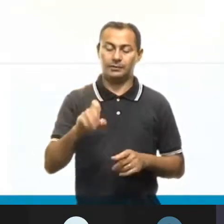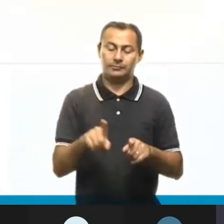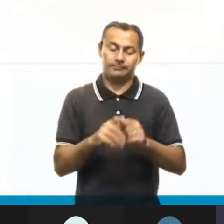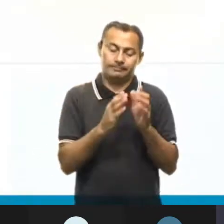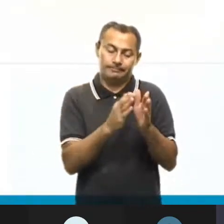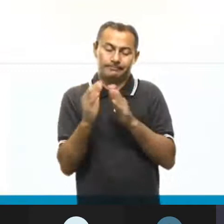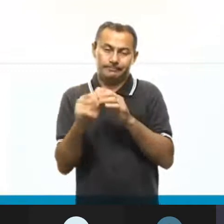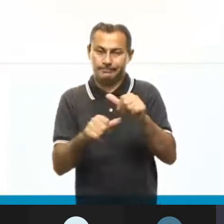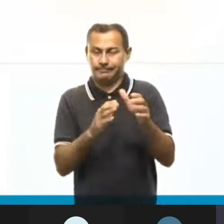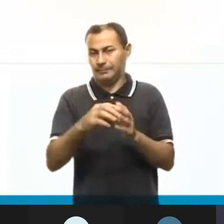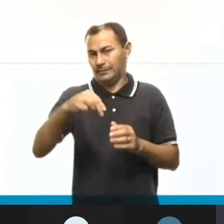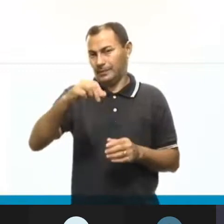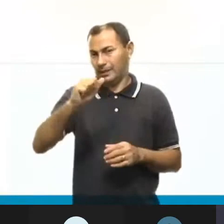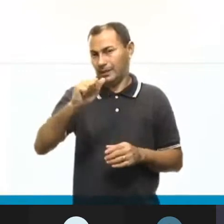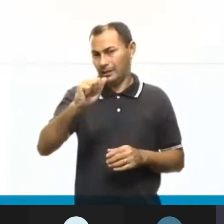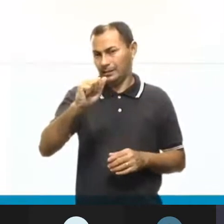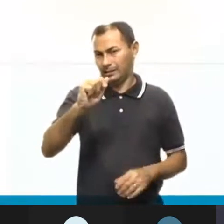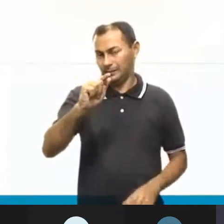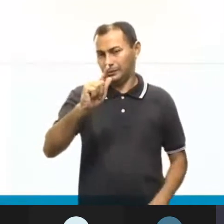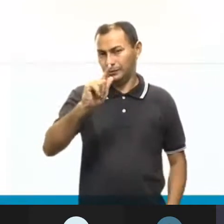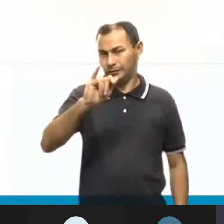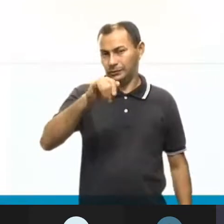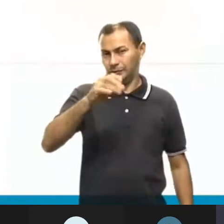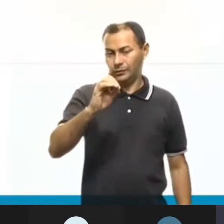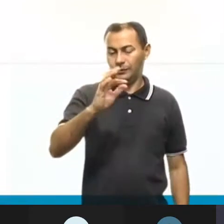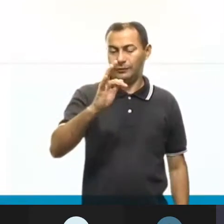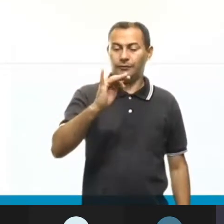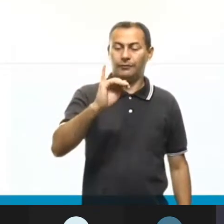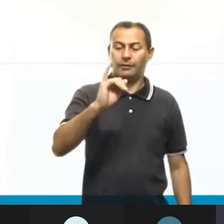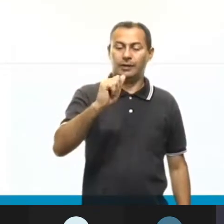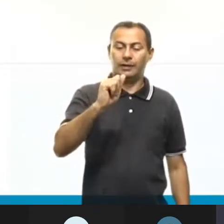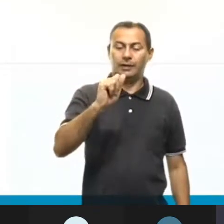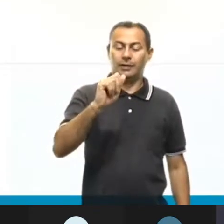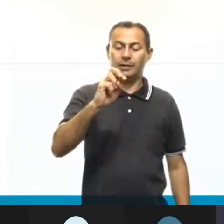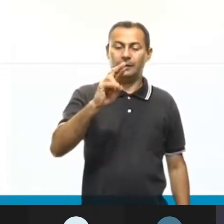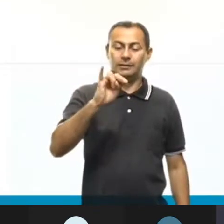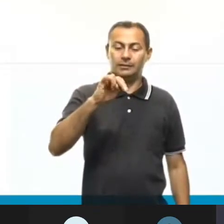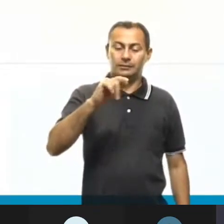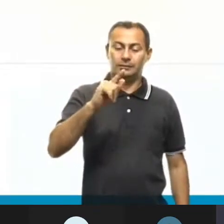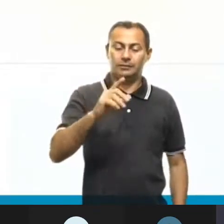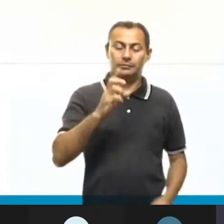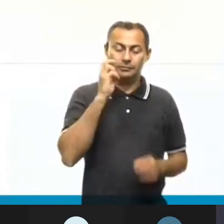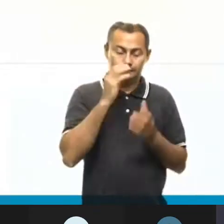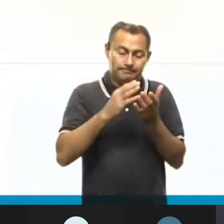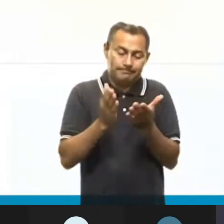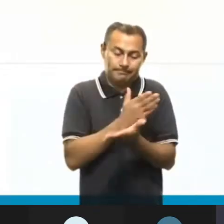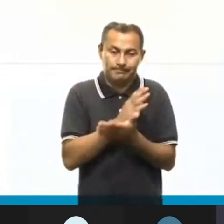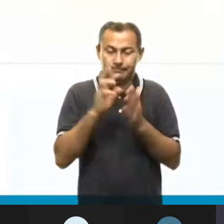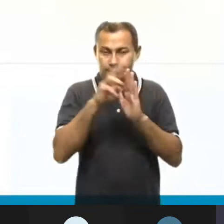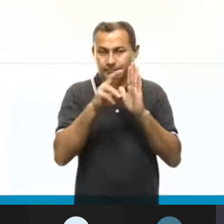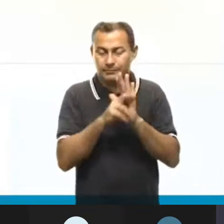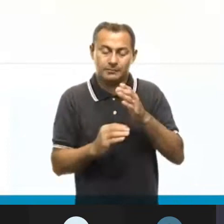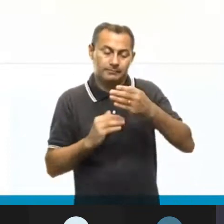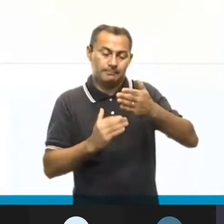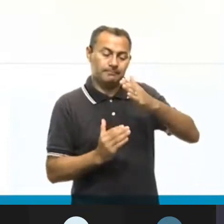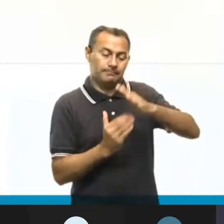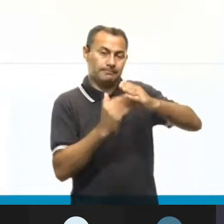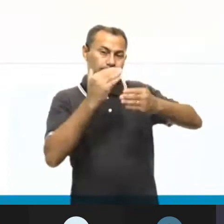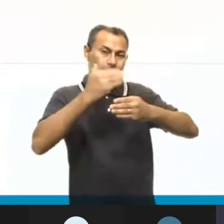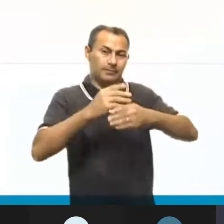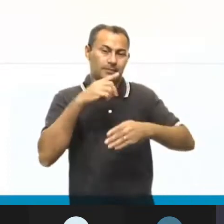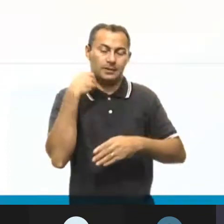passar aqui para essa região de nasofaringe. Lembrando, né, que essa estrutura aqui, né, tirando a região mais central aqui no teto da